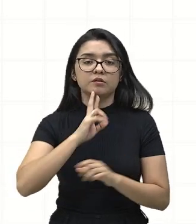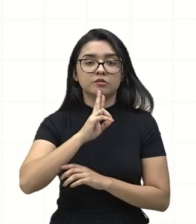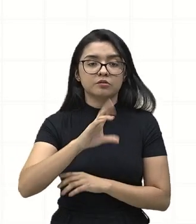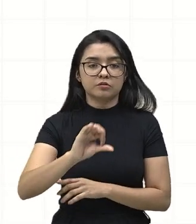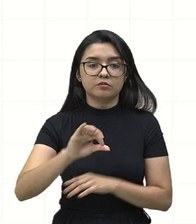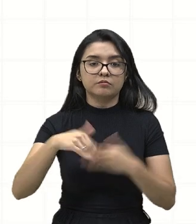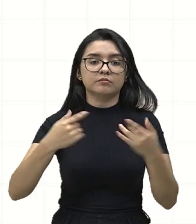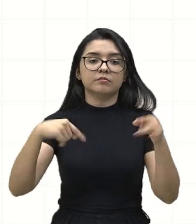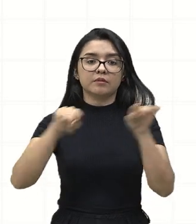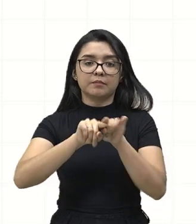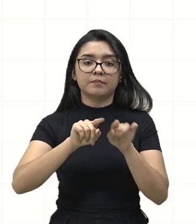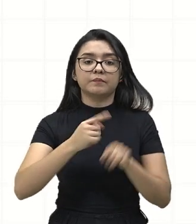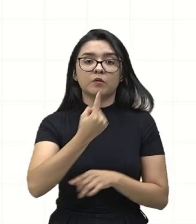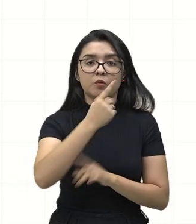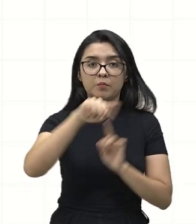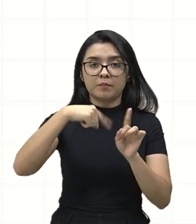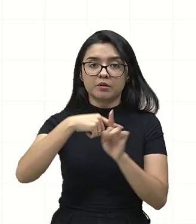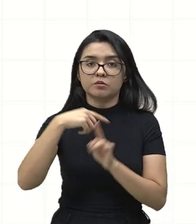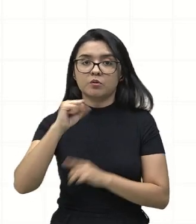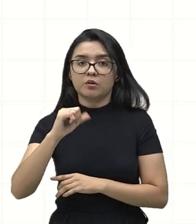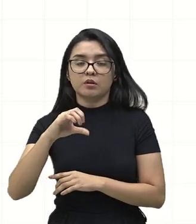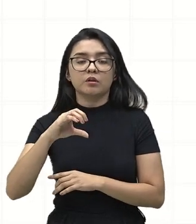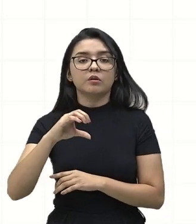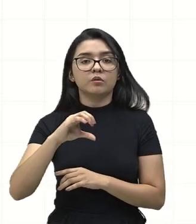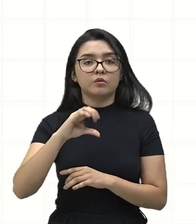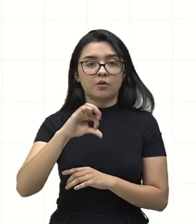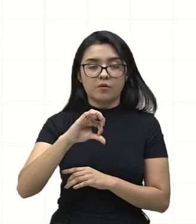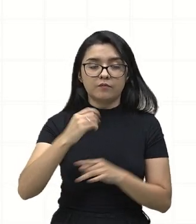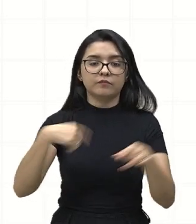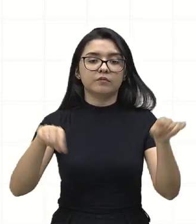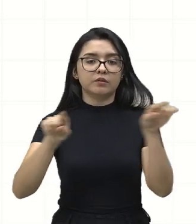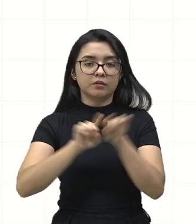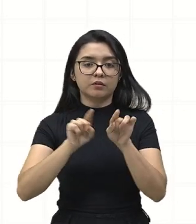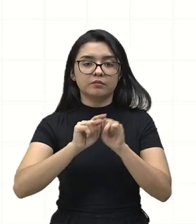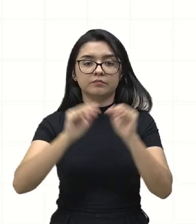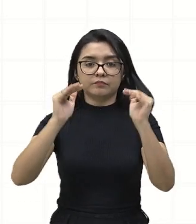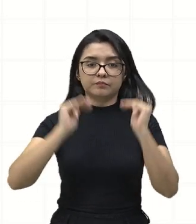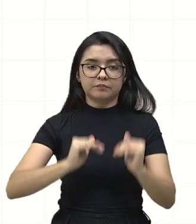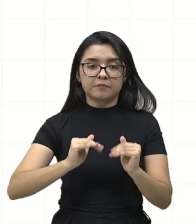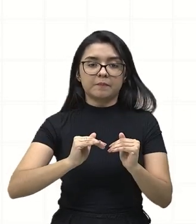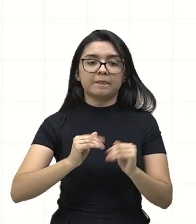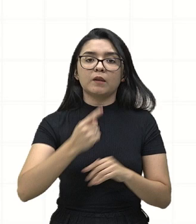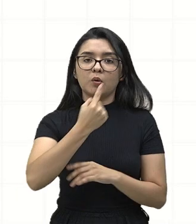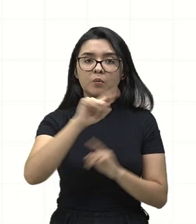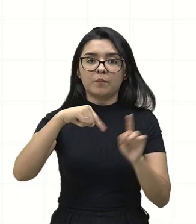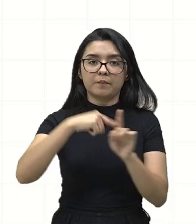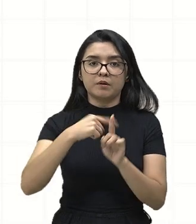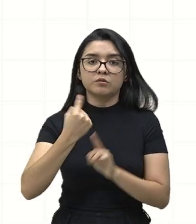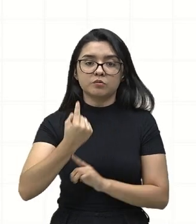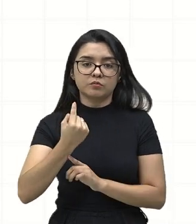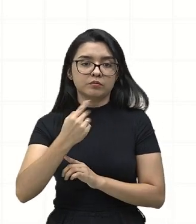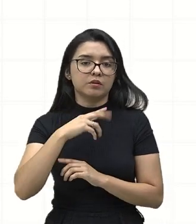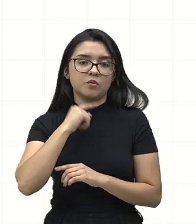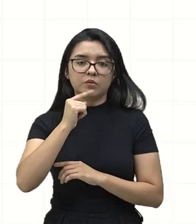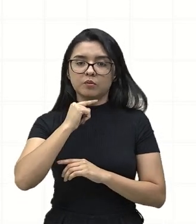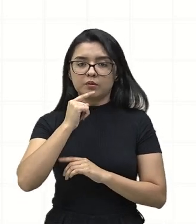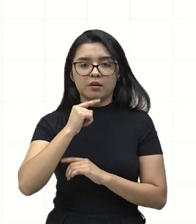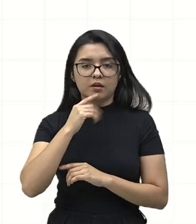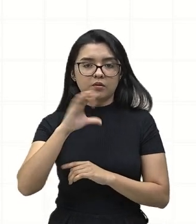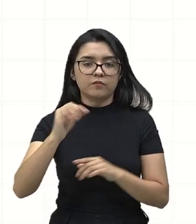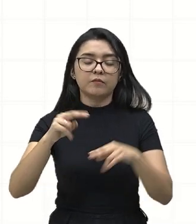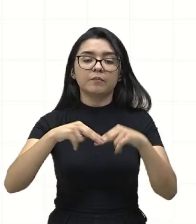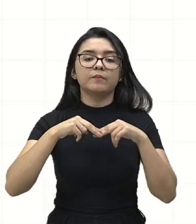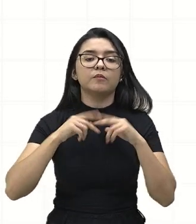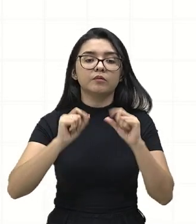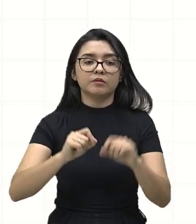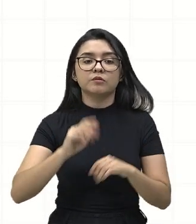no 18, 1 mais 8 é 9. Aqui no item B, 1 mais 1 é 2, não dá 9. Por isso que o